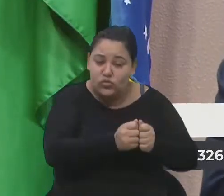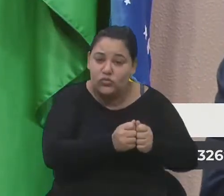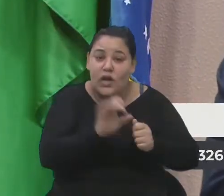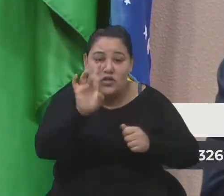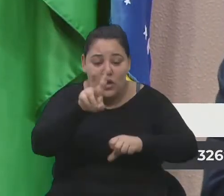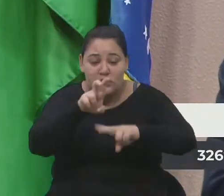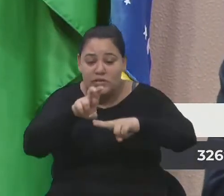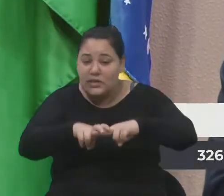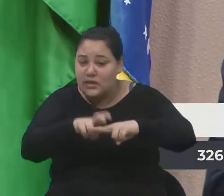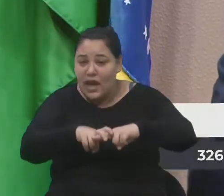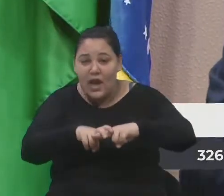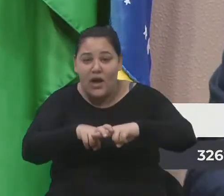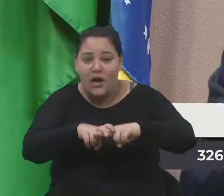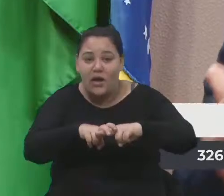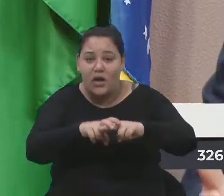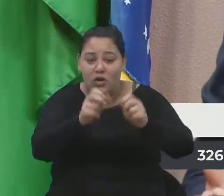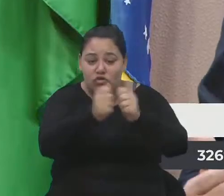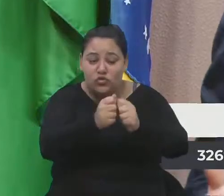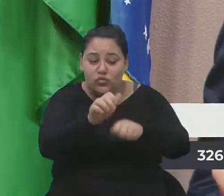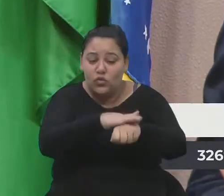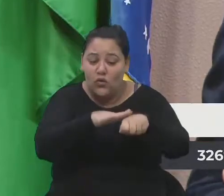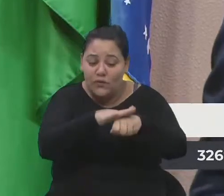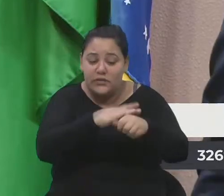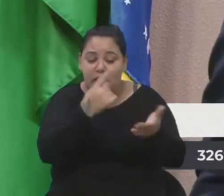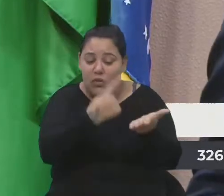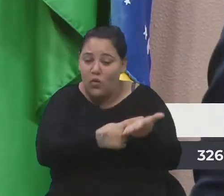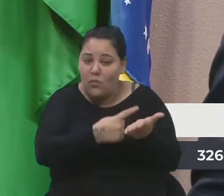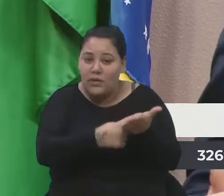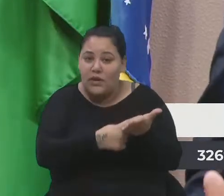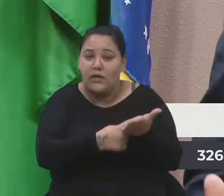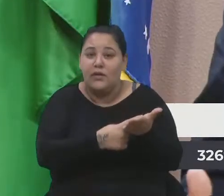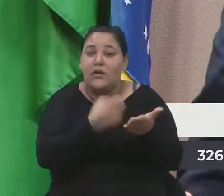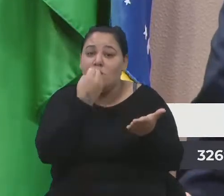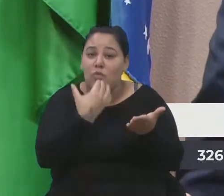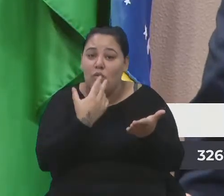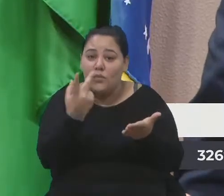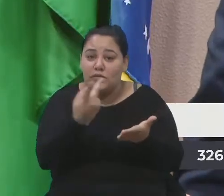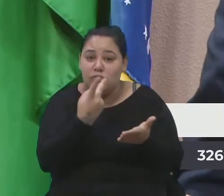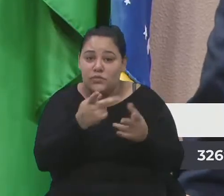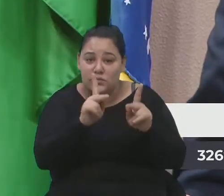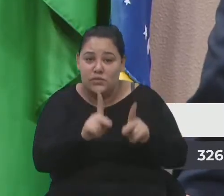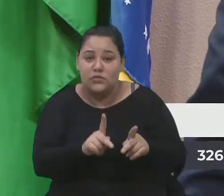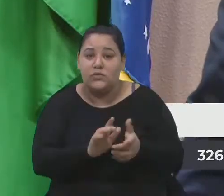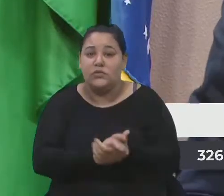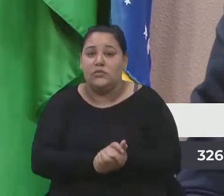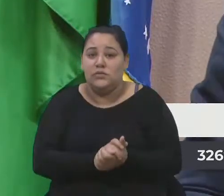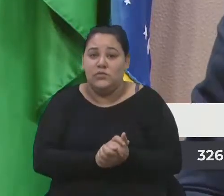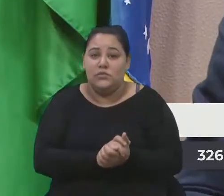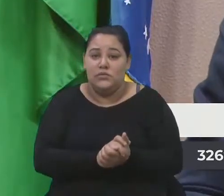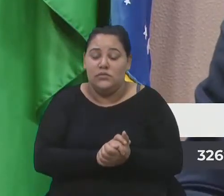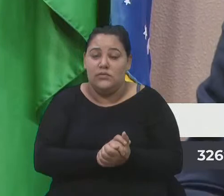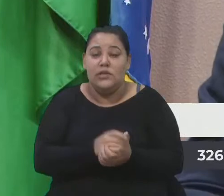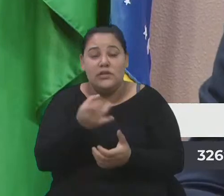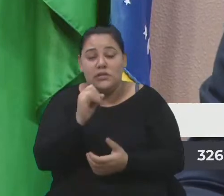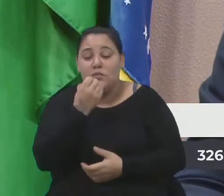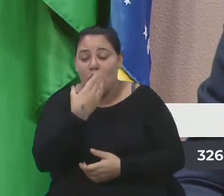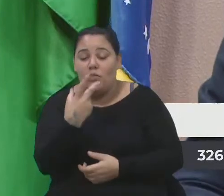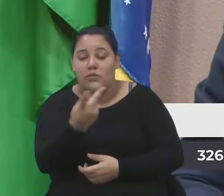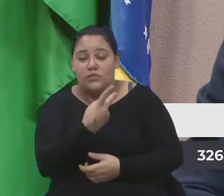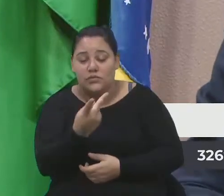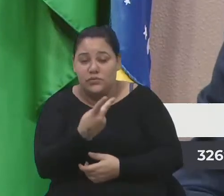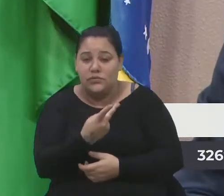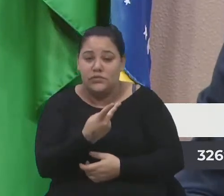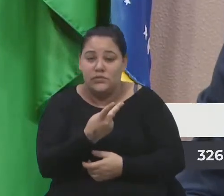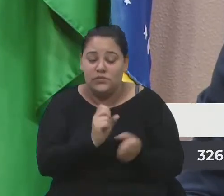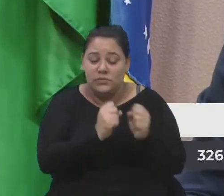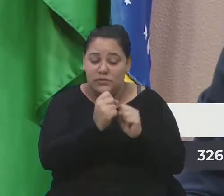conversar. E entrar num acordo, que nem eu disse, que seja bom para as duas partes. Sendo bom para as duas partes, tem que